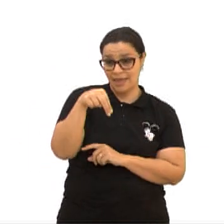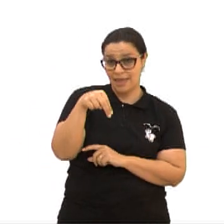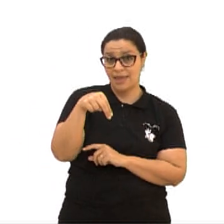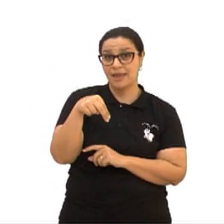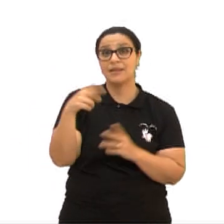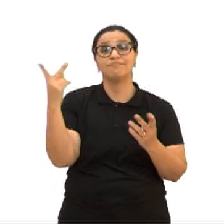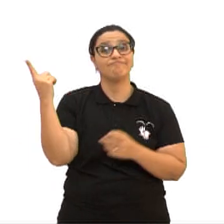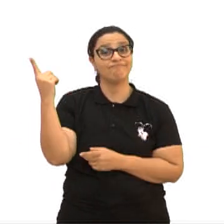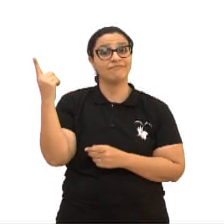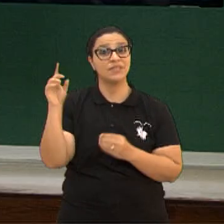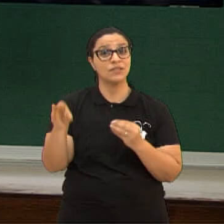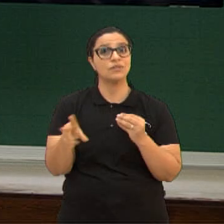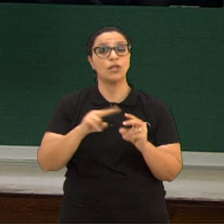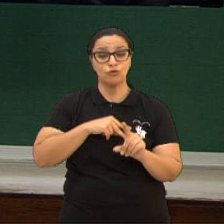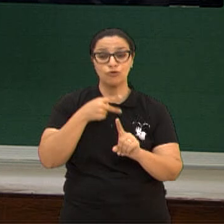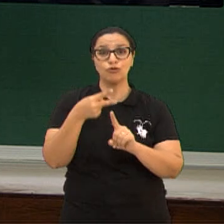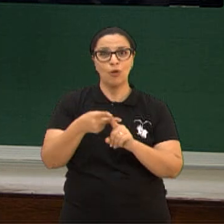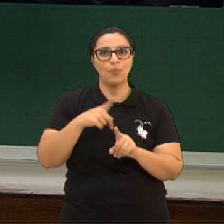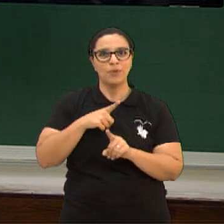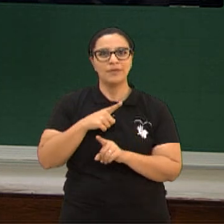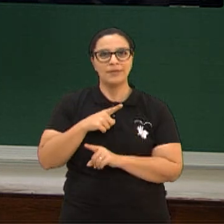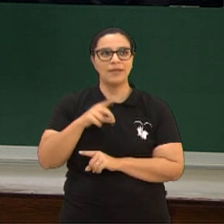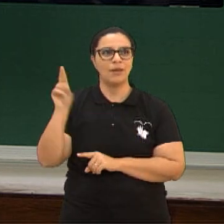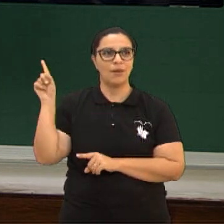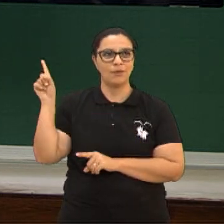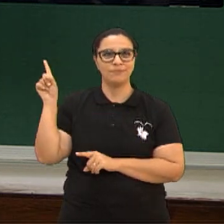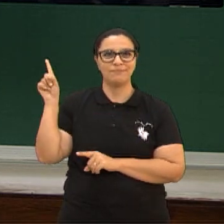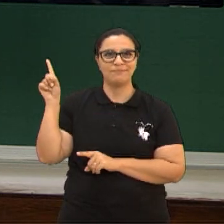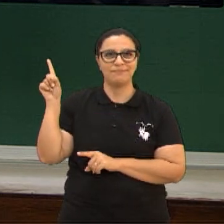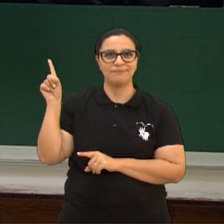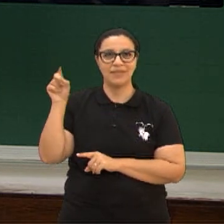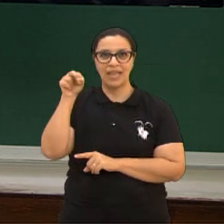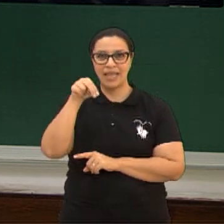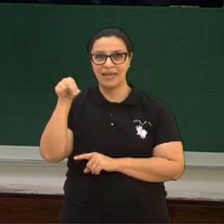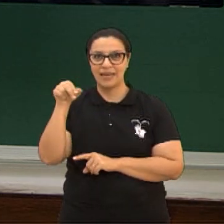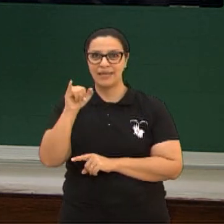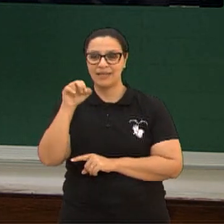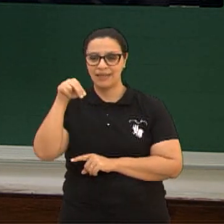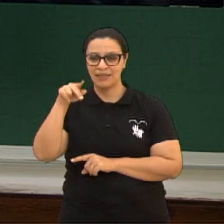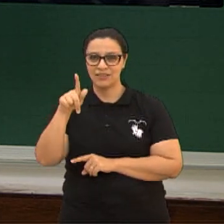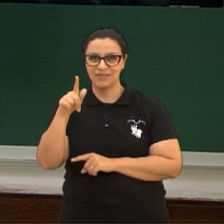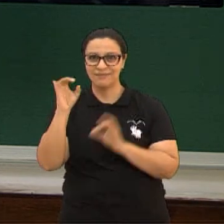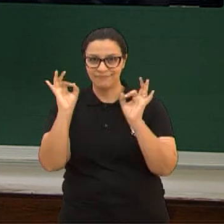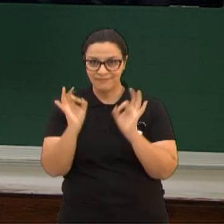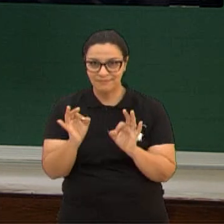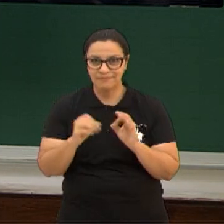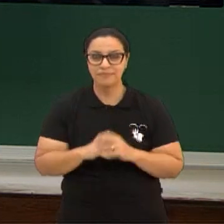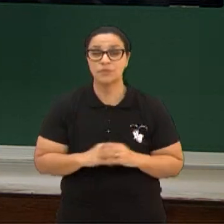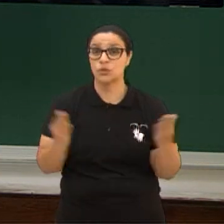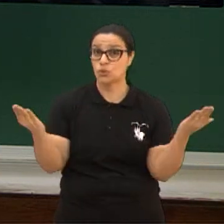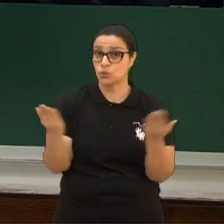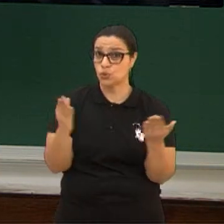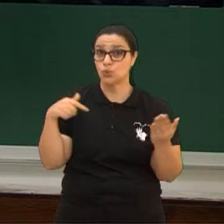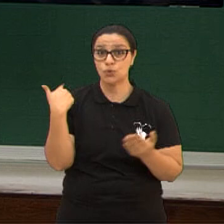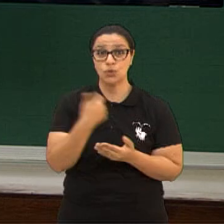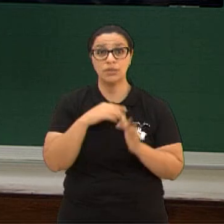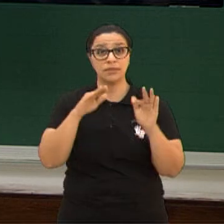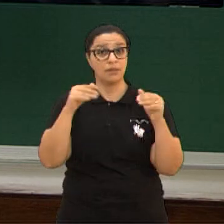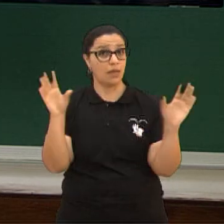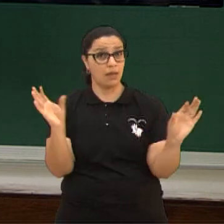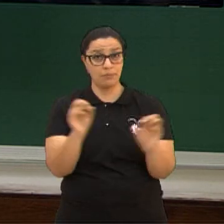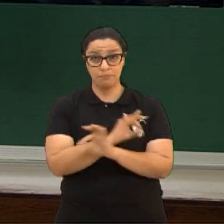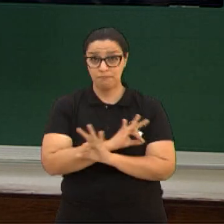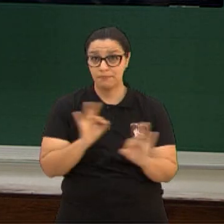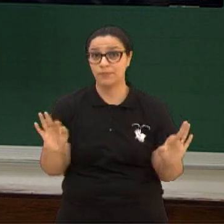vogal, consoante. Colocamos a terminação ing, dobrando a última consoante. Hoje, nós ficamos